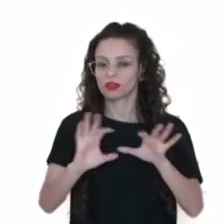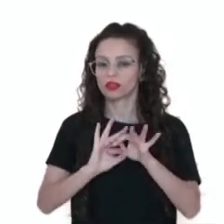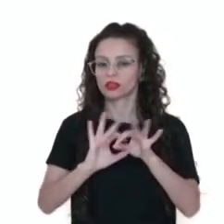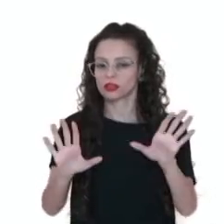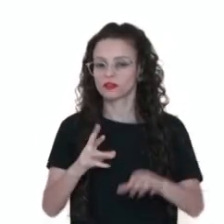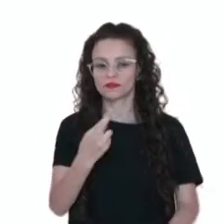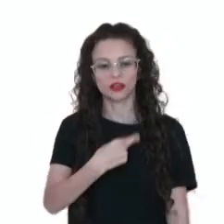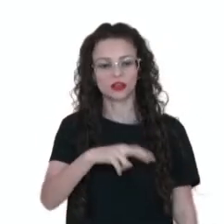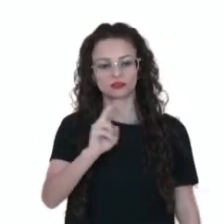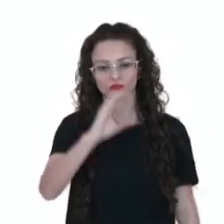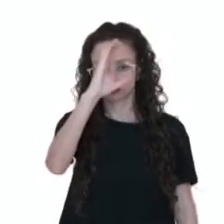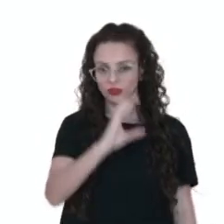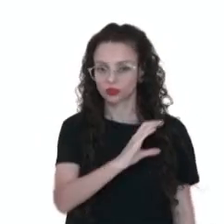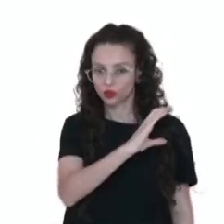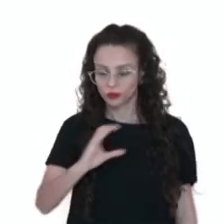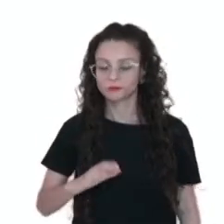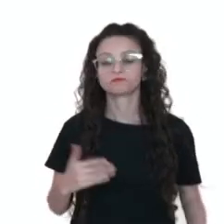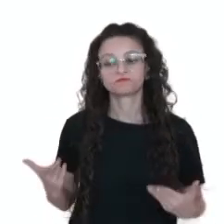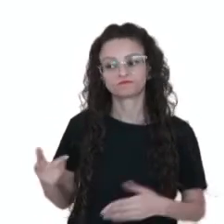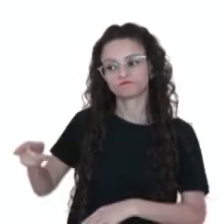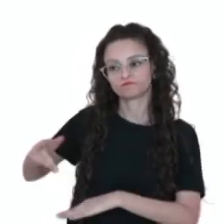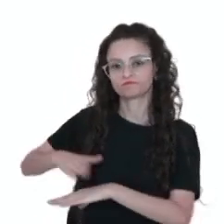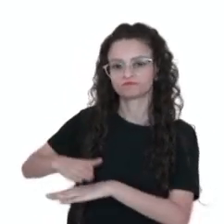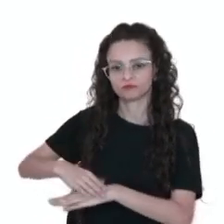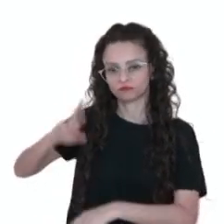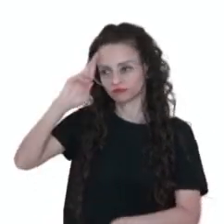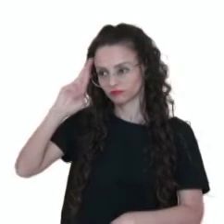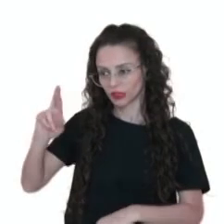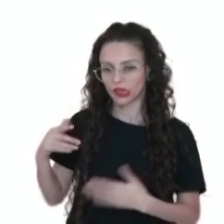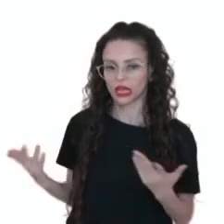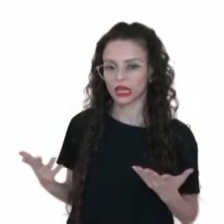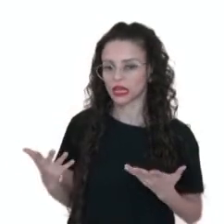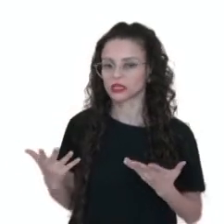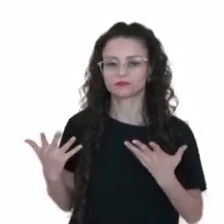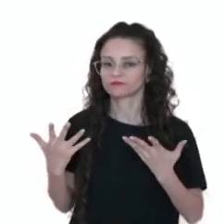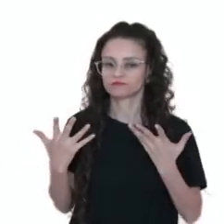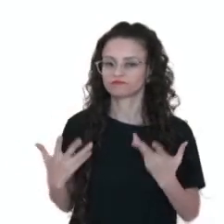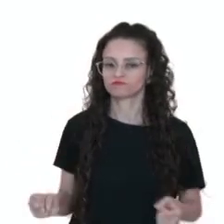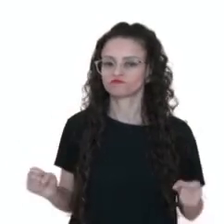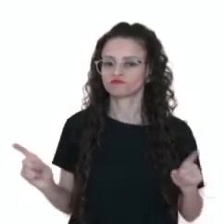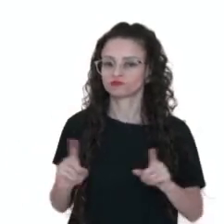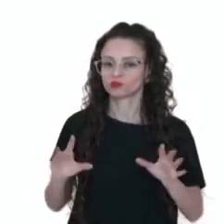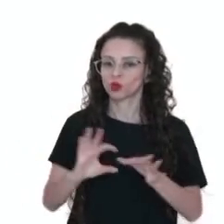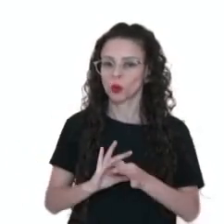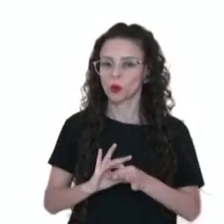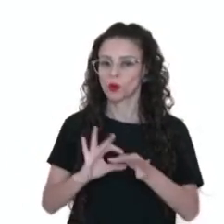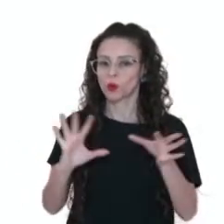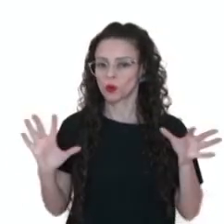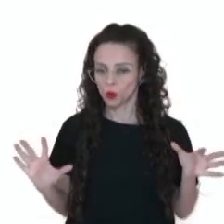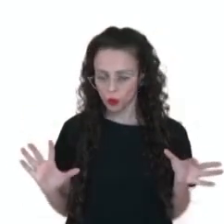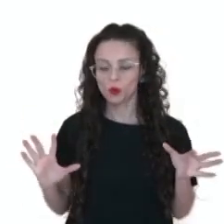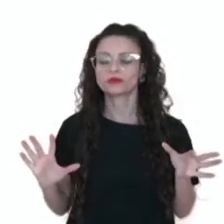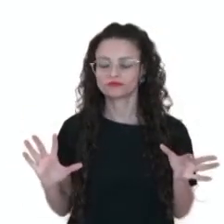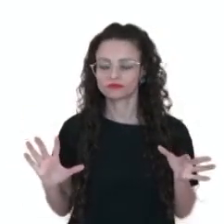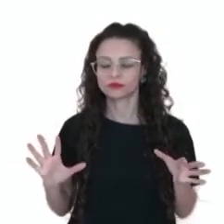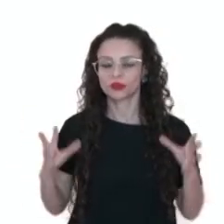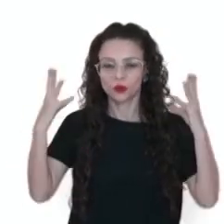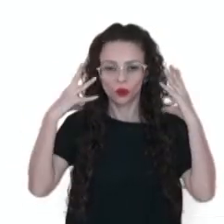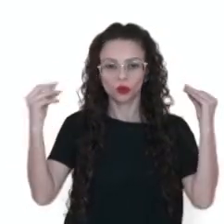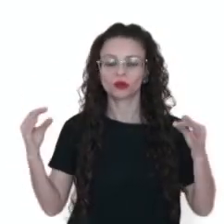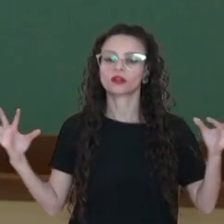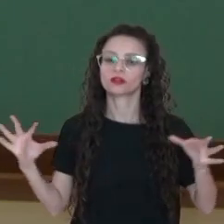prática da religião católica. Os senhores de engenho reagiram, rompendo a aliança com os holandeses e